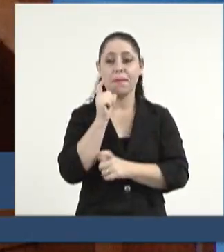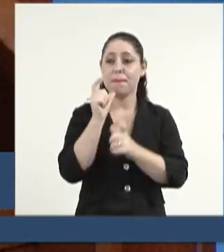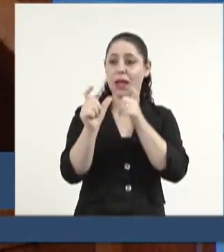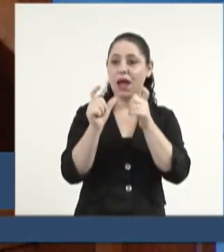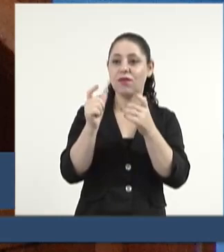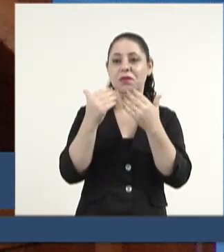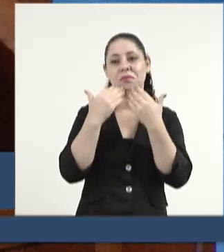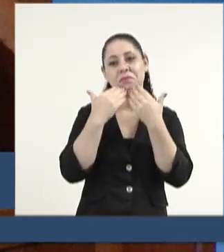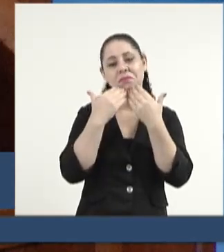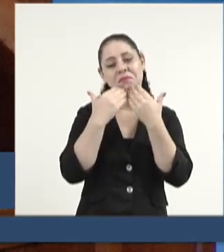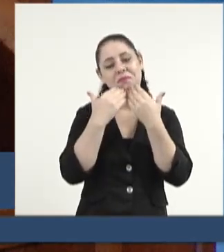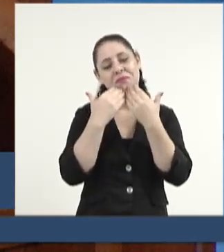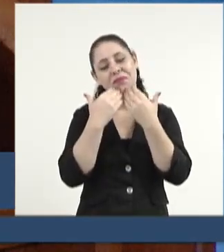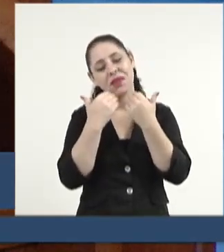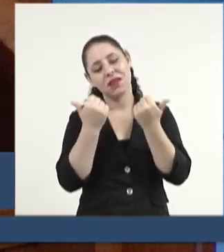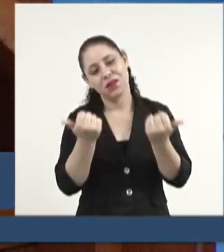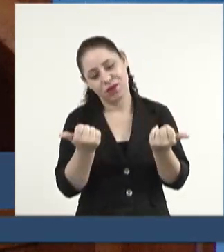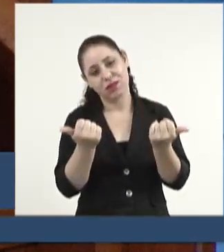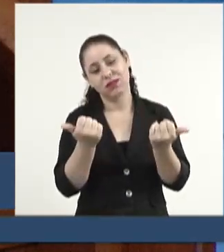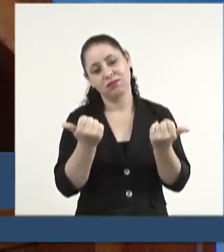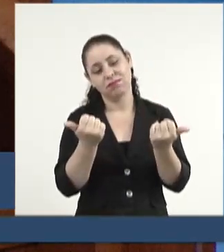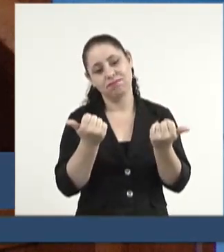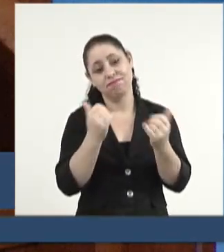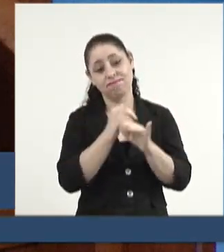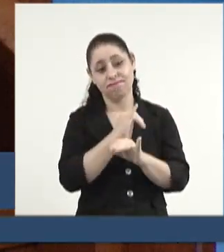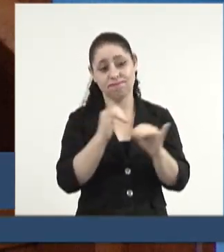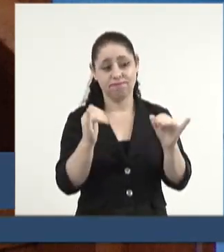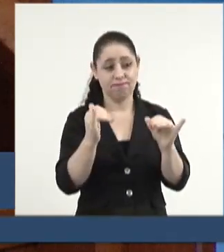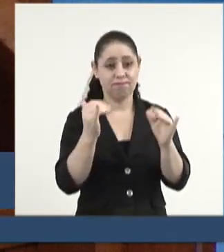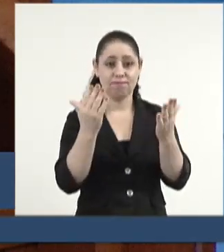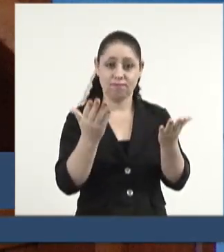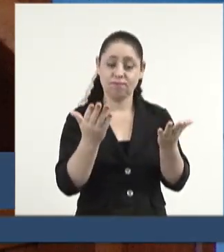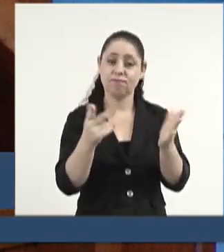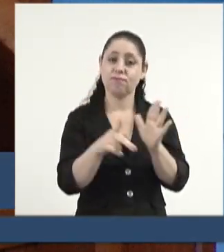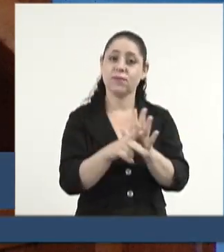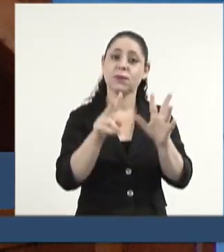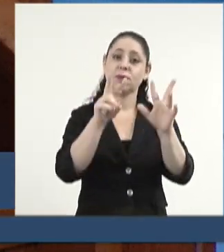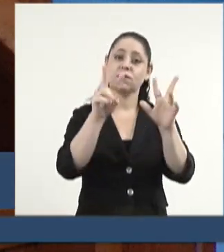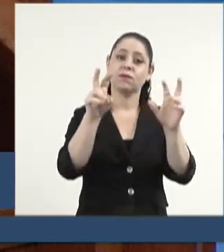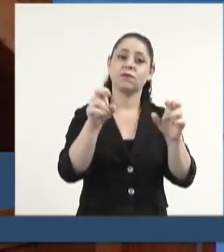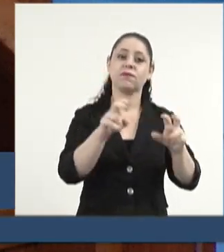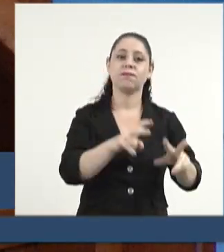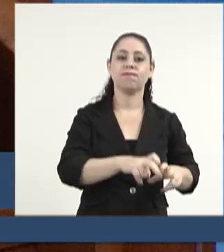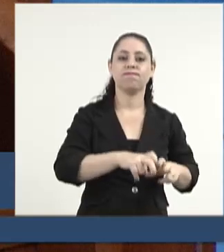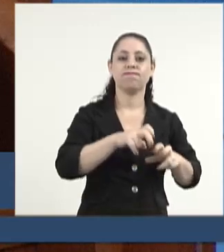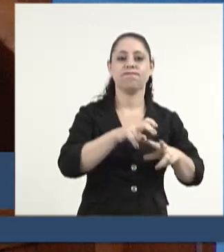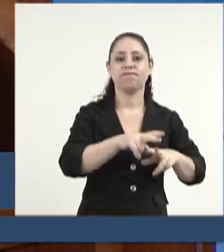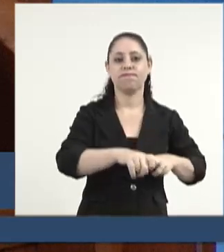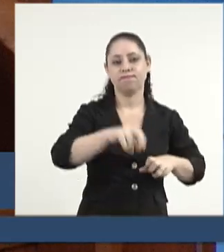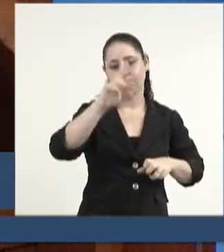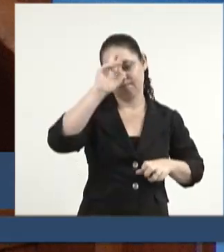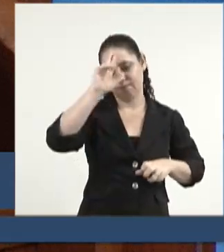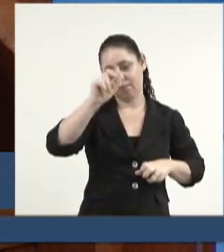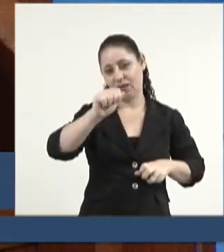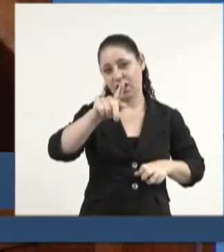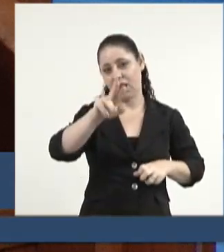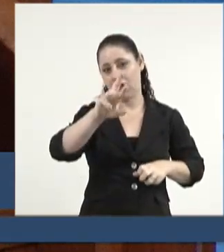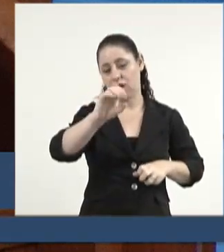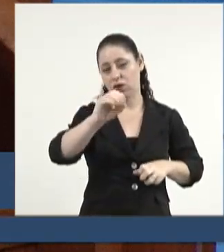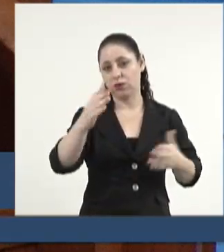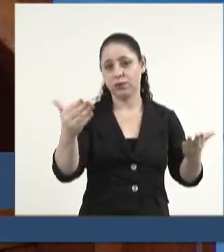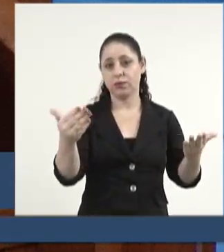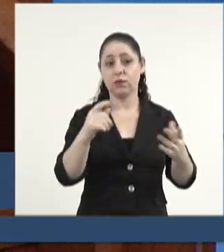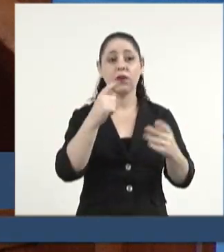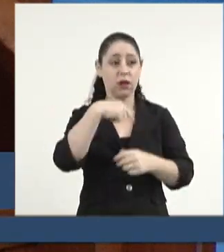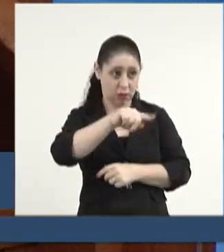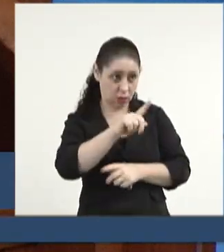palavras mais alvissareiras e melhores para falar a respeito do agronegócio. Mas, nesse momento, é um momento crítico e eles